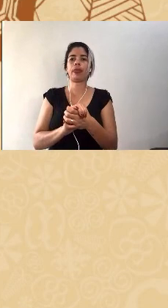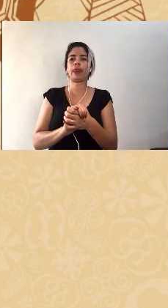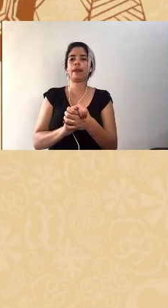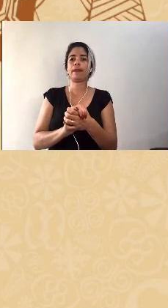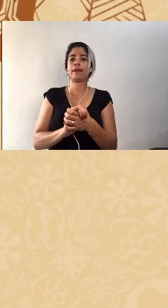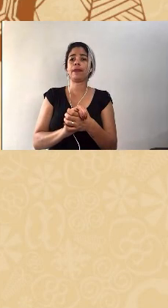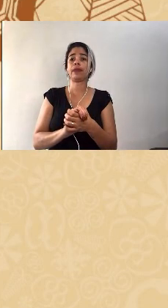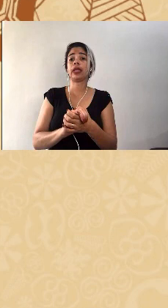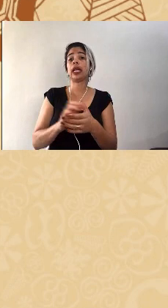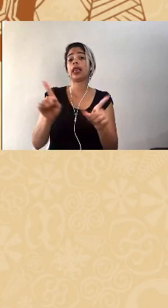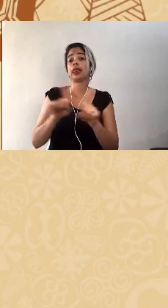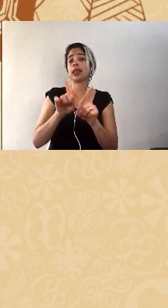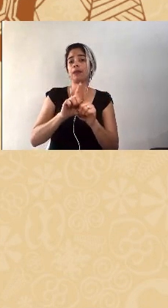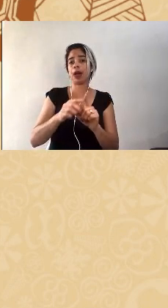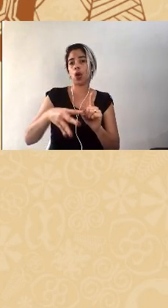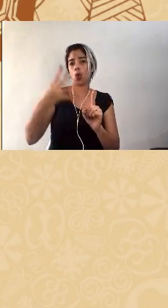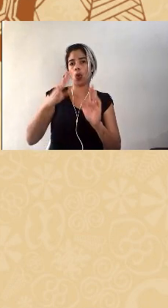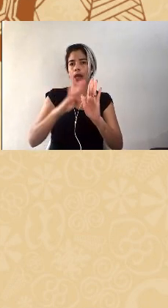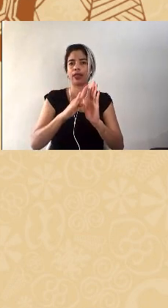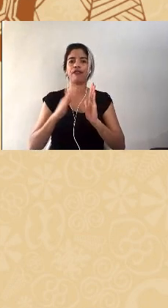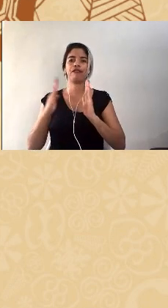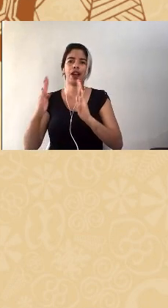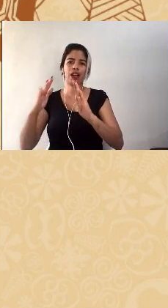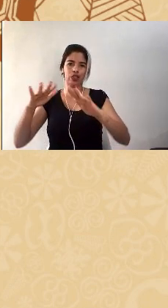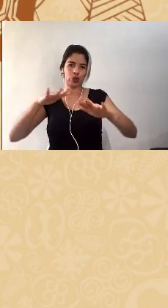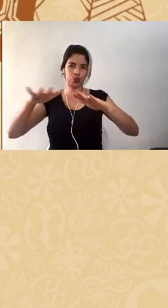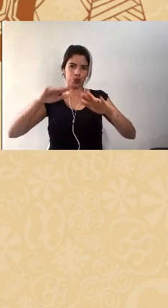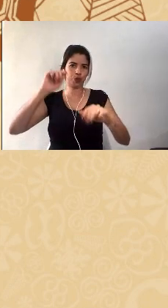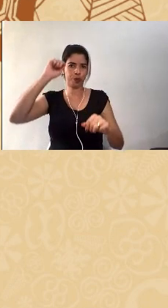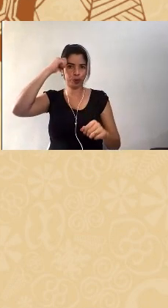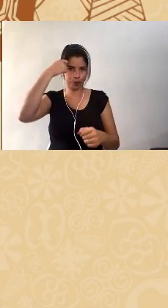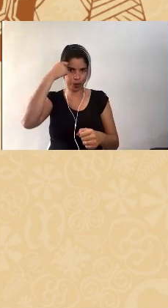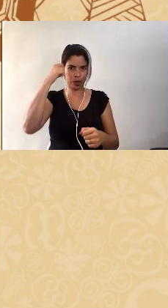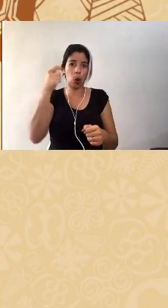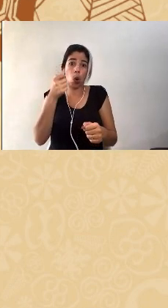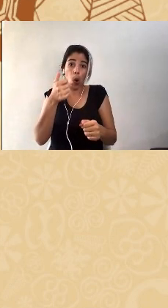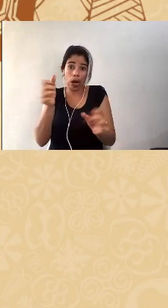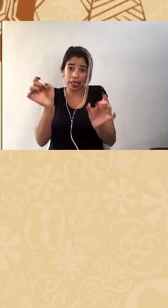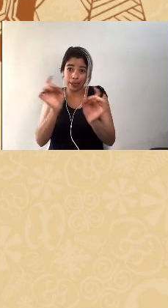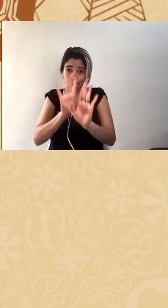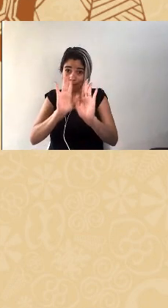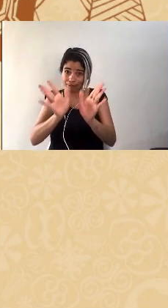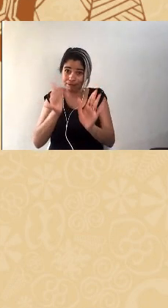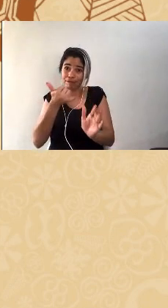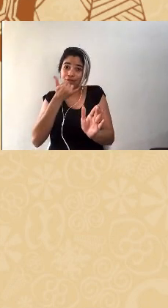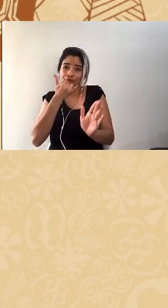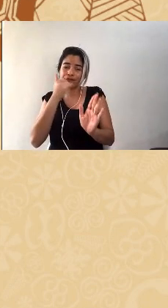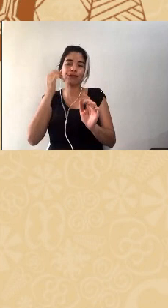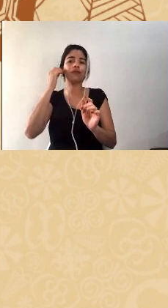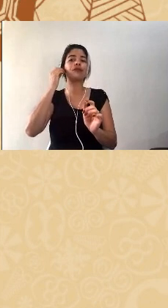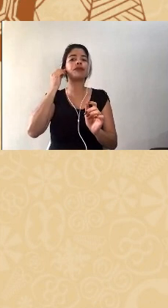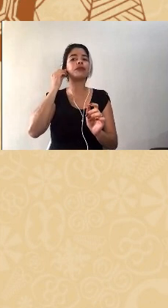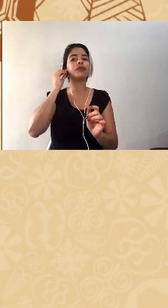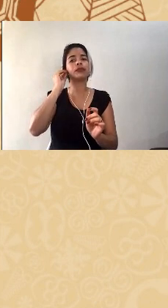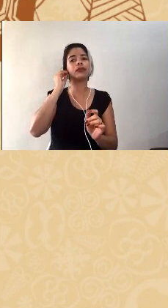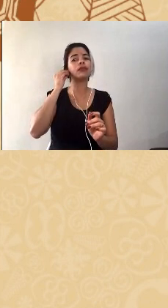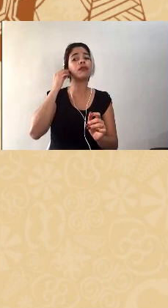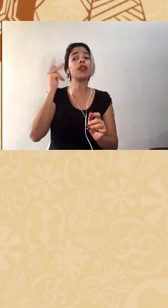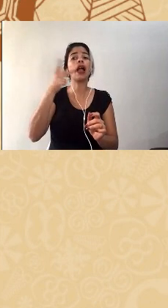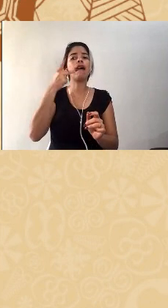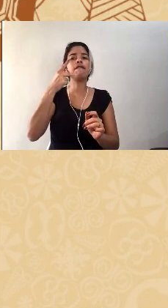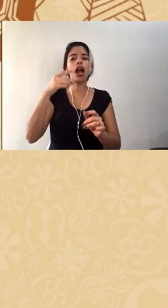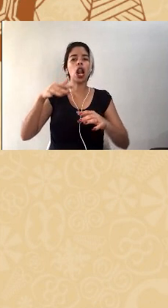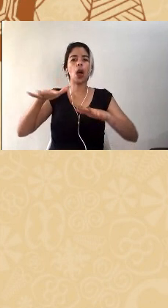Bem, na quarta fase do movimento negro, e aí eu já vou terminando, o Petrono ele vai falar do movimento